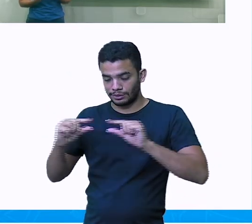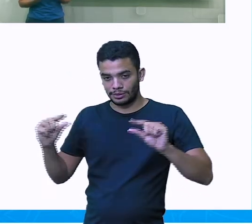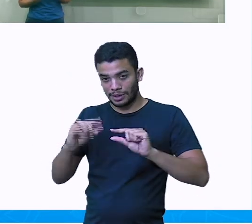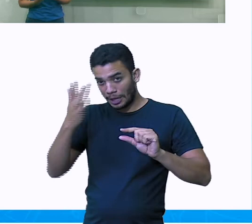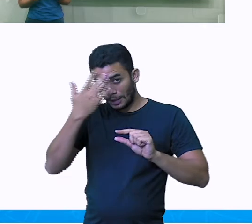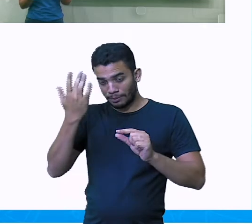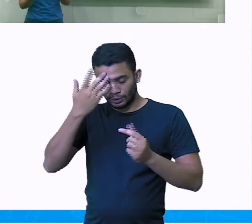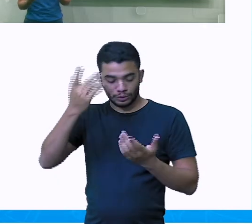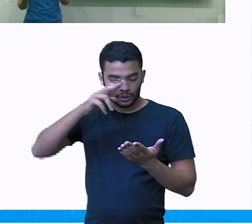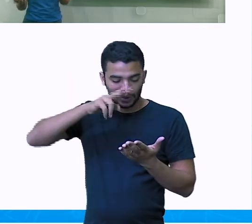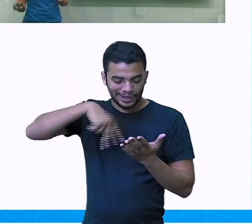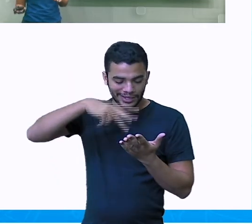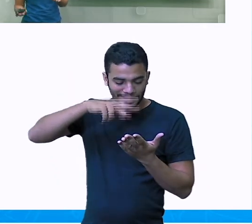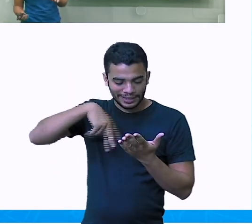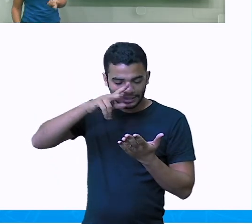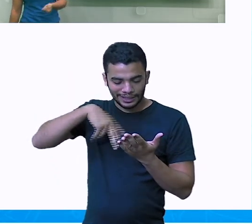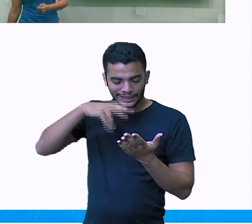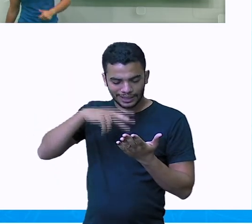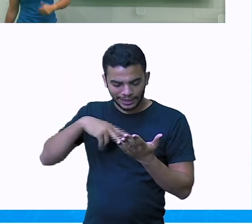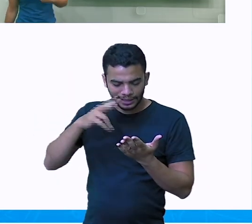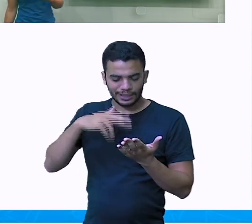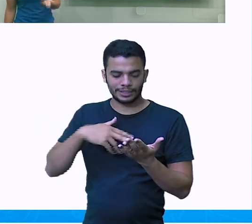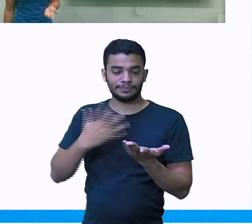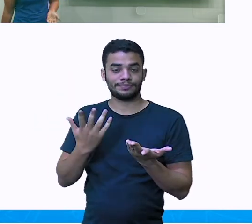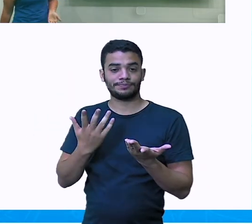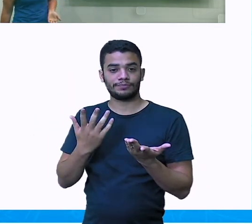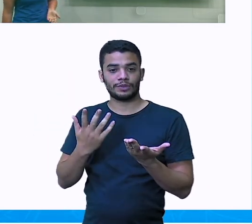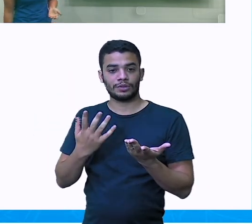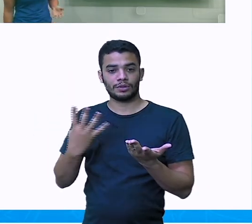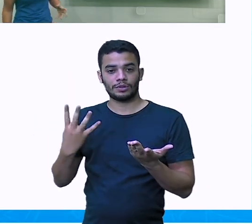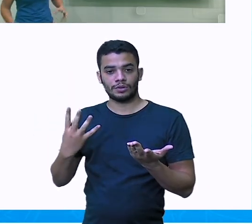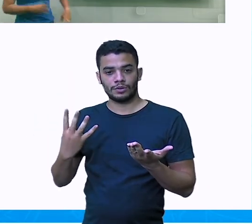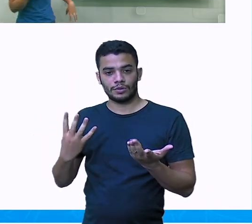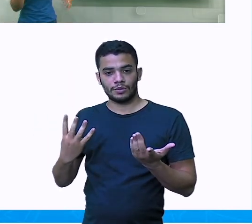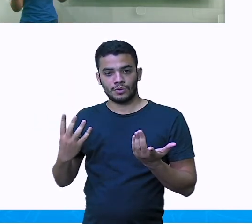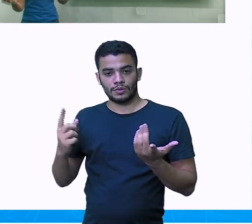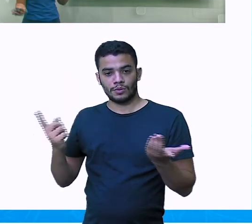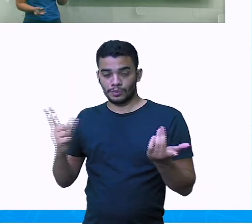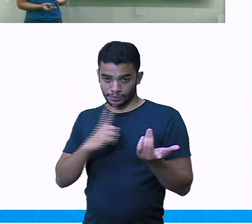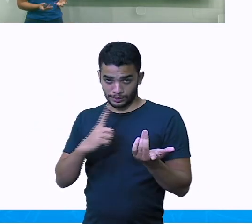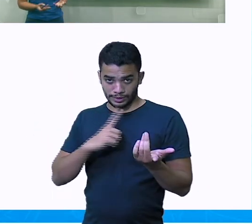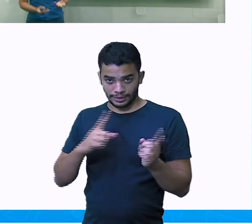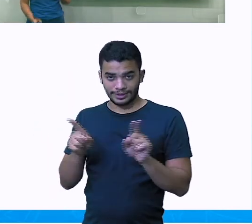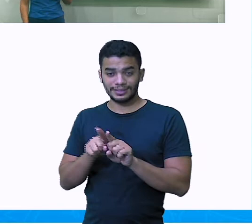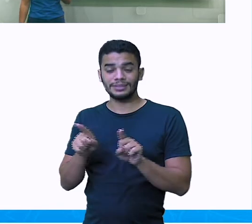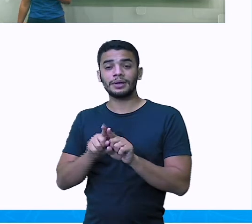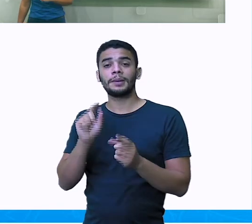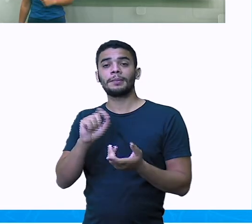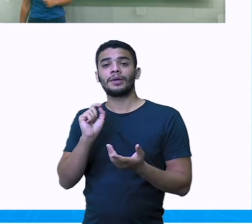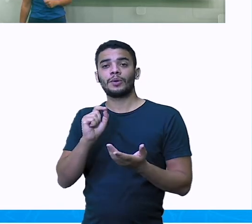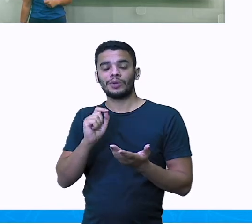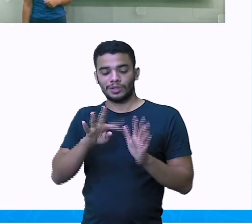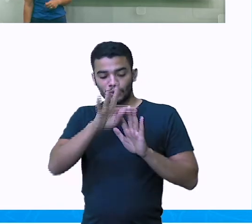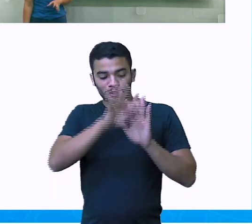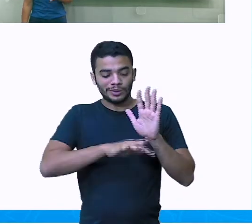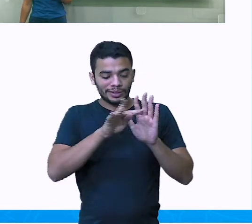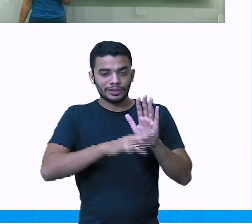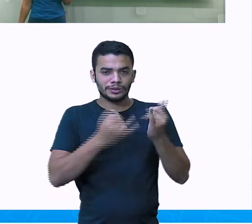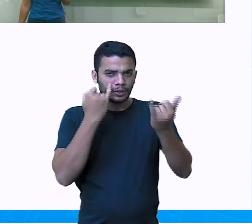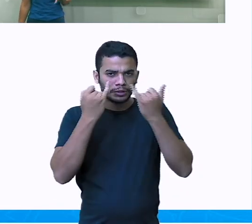a carta, para quem aquela carta foi encaminhada, e mensagem, que é todo o assunto da